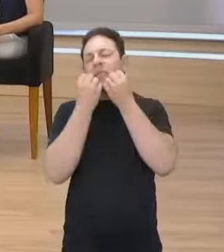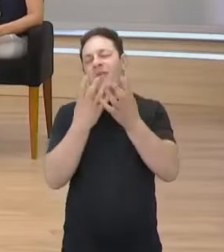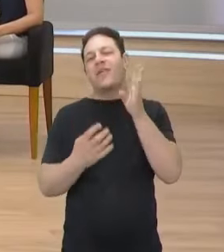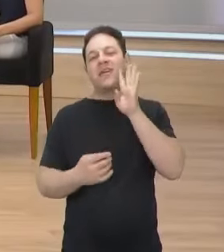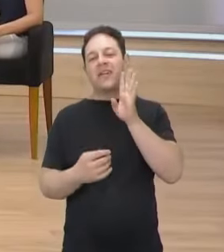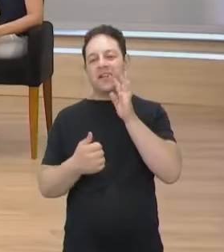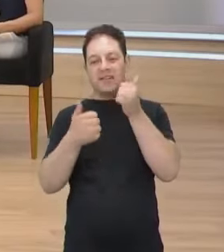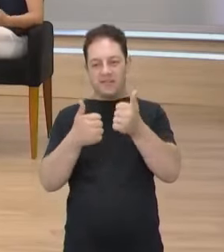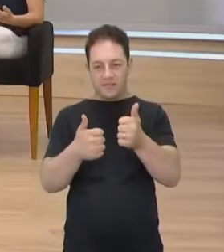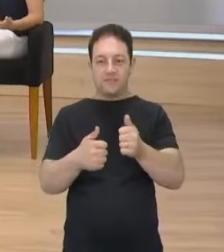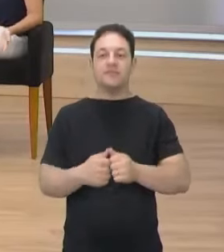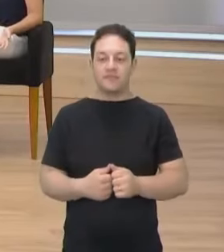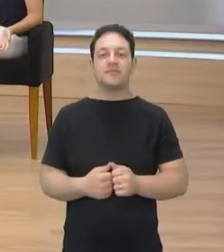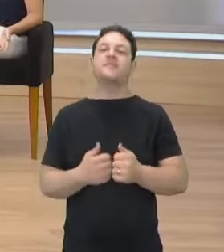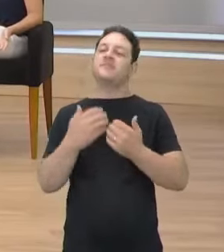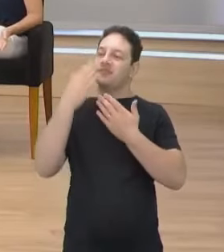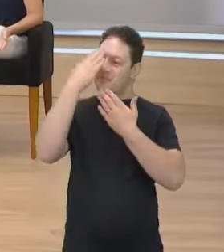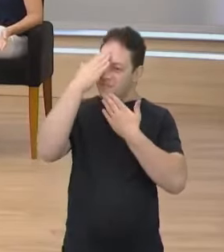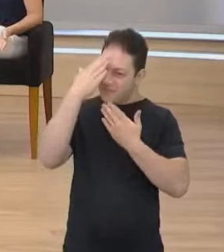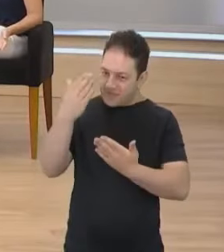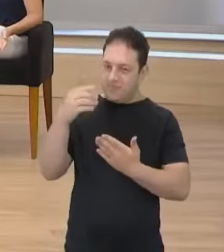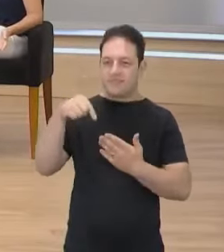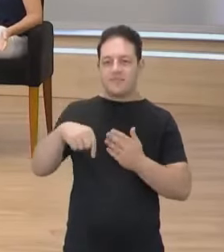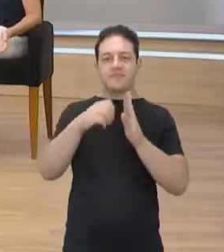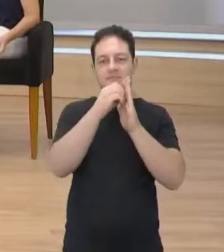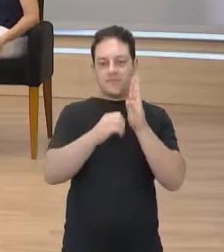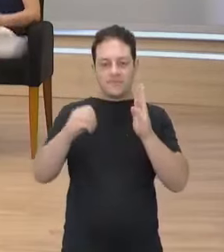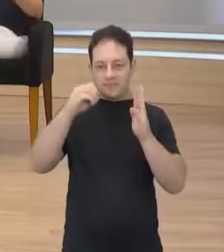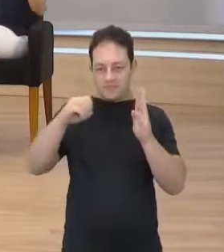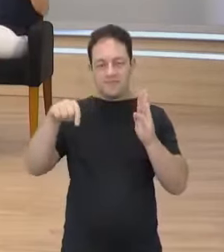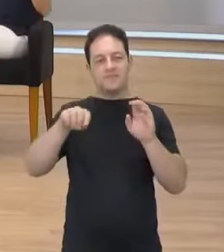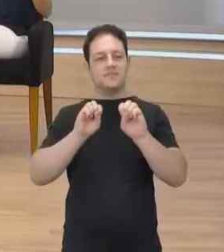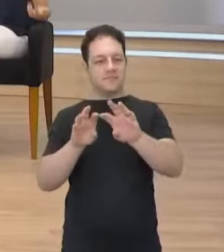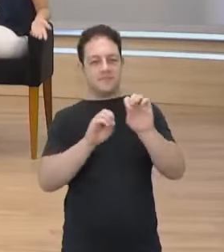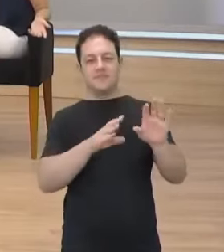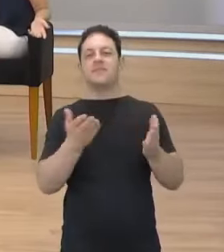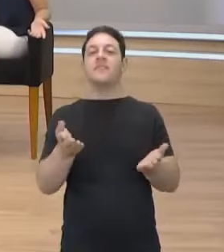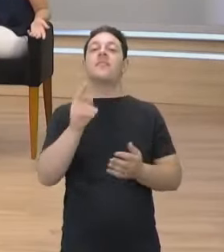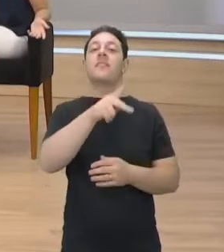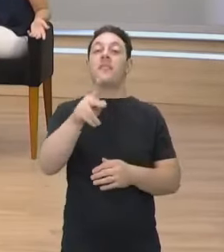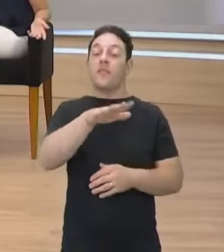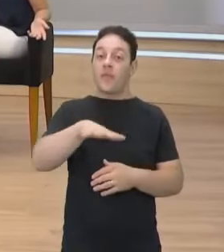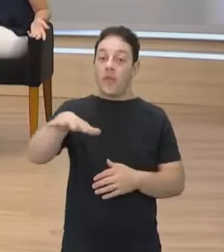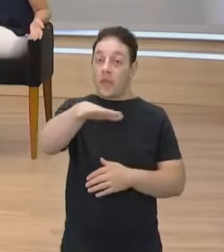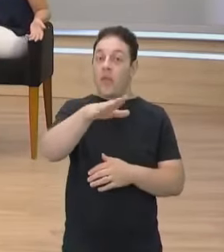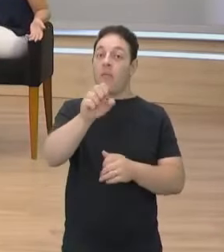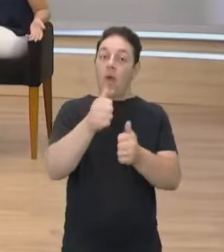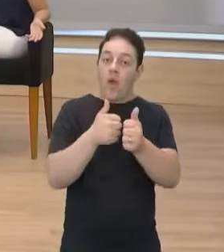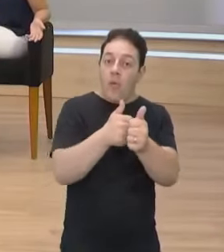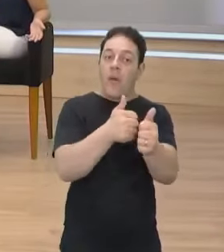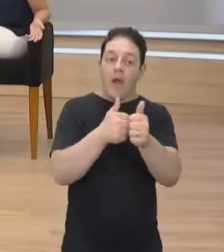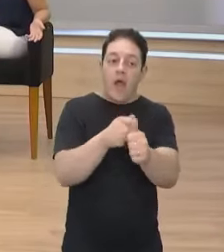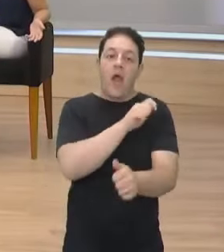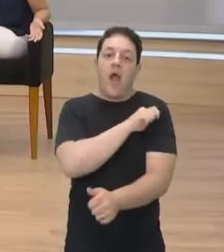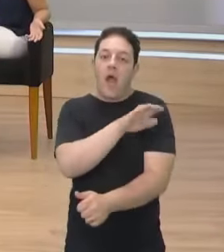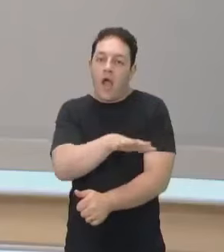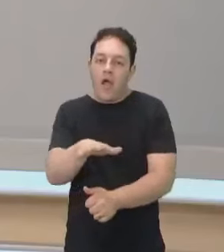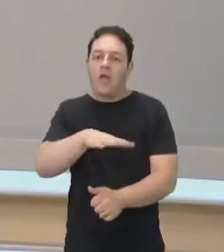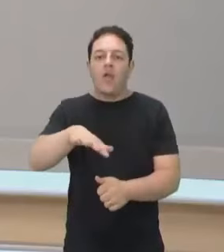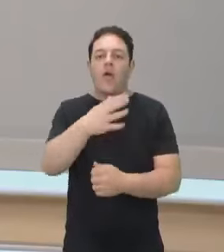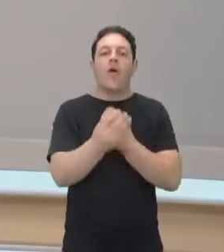legal. Então, eu agradeço em nome da IFAP, em nome da SEDUC. Professores, então acompanhem os seus estudantes aí na trilha